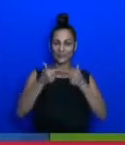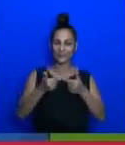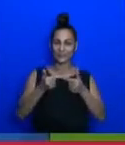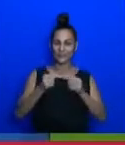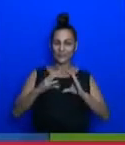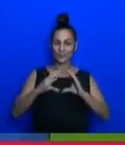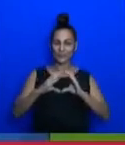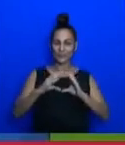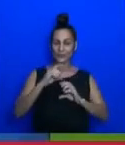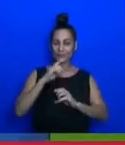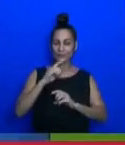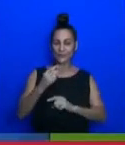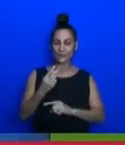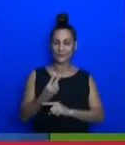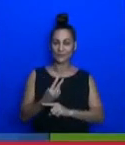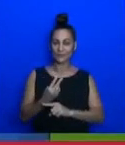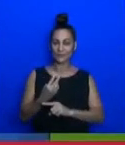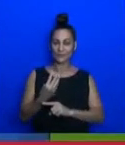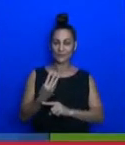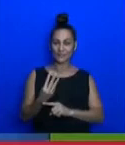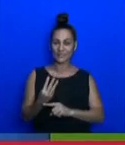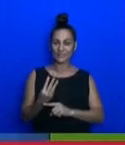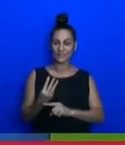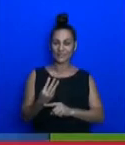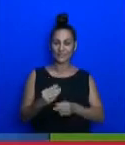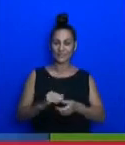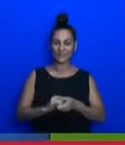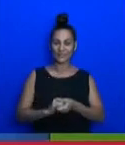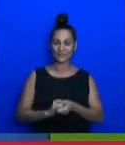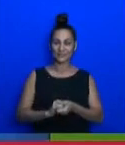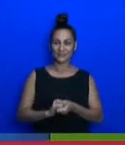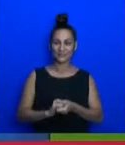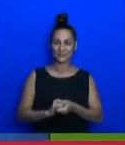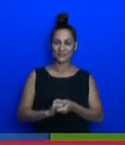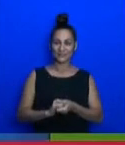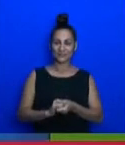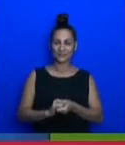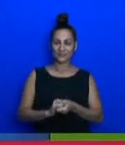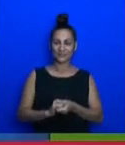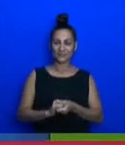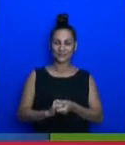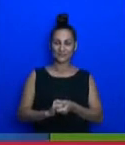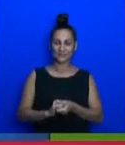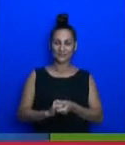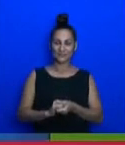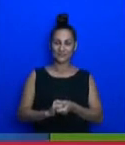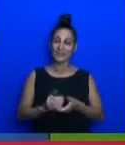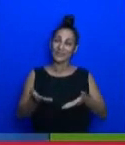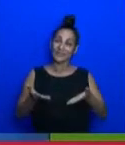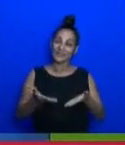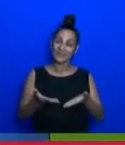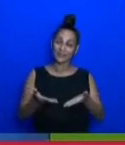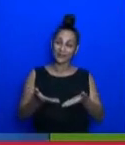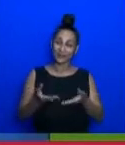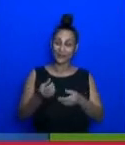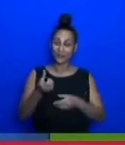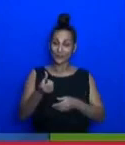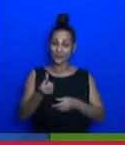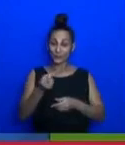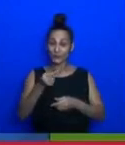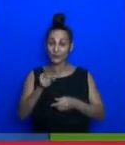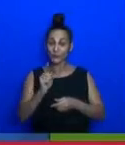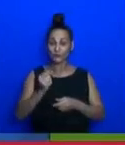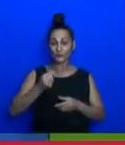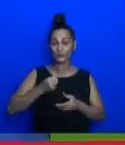Vem sorte. Bola verde, número 23. Verde, número 23. E agora, o sexto